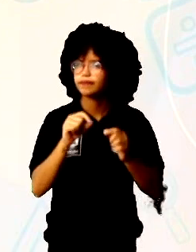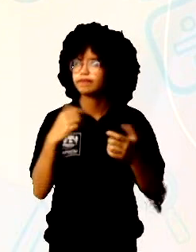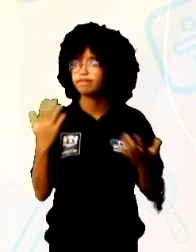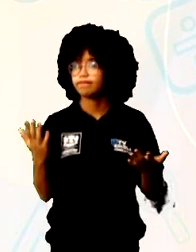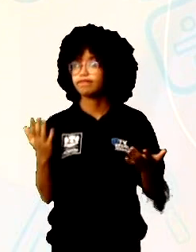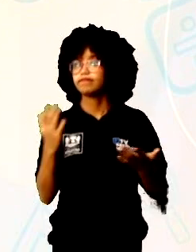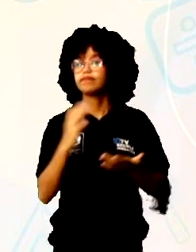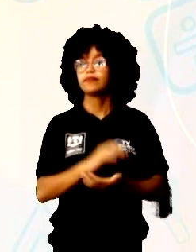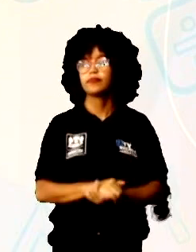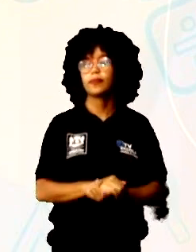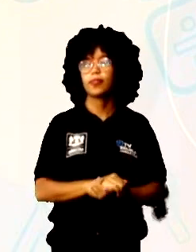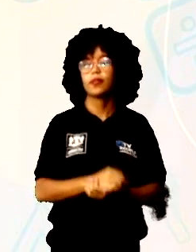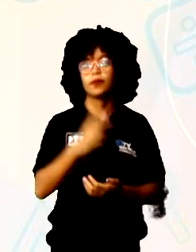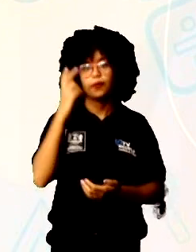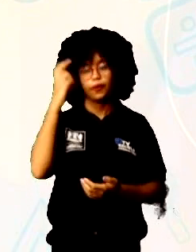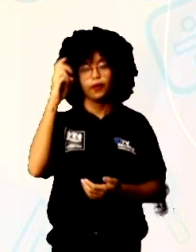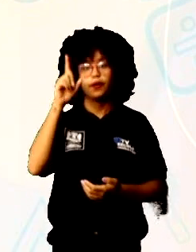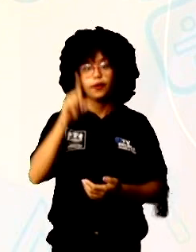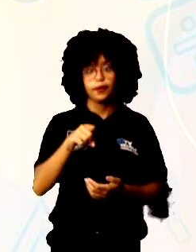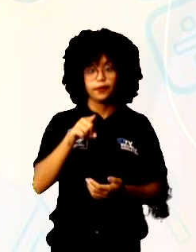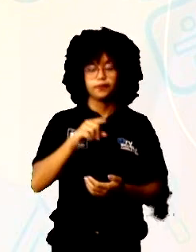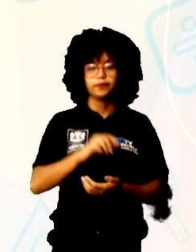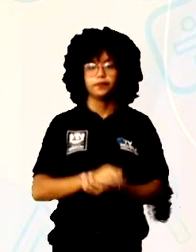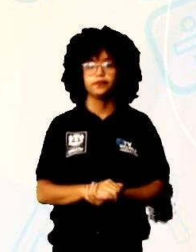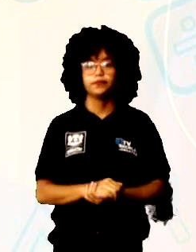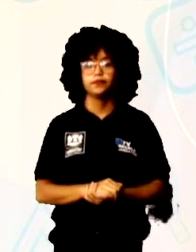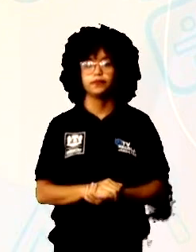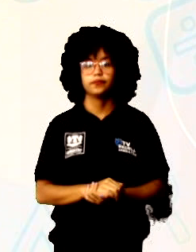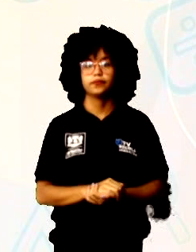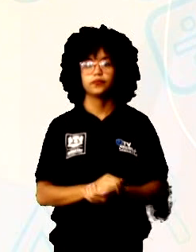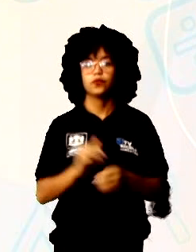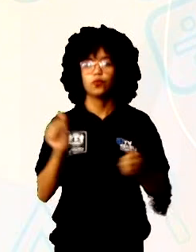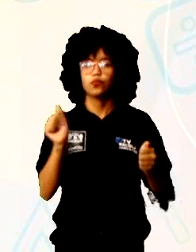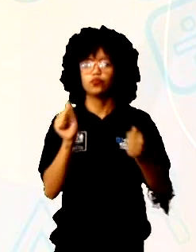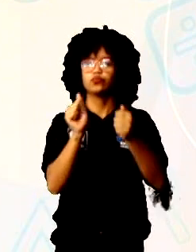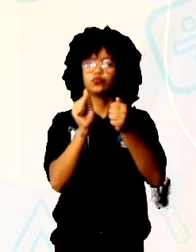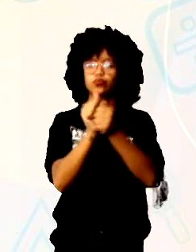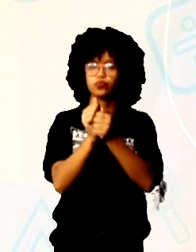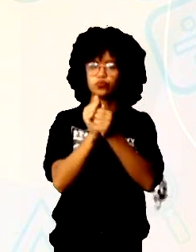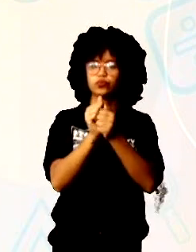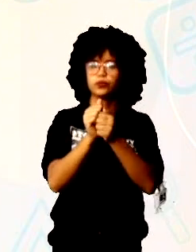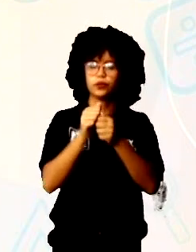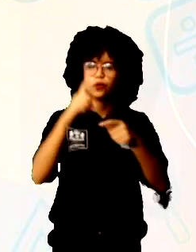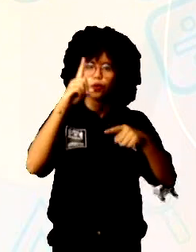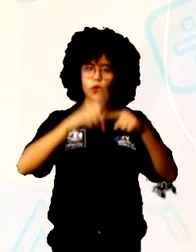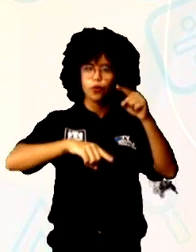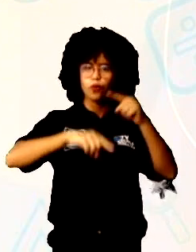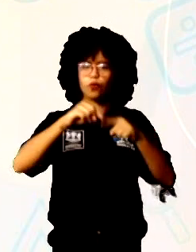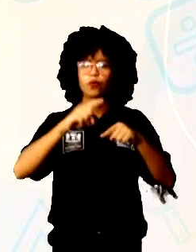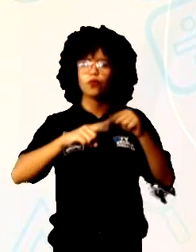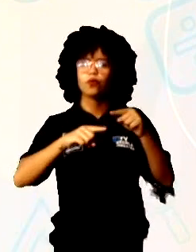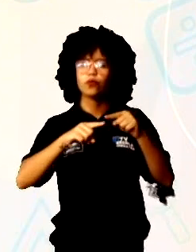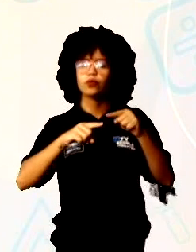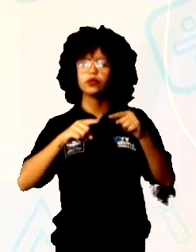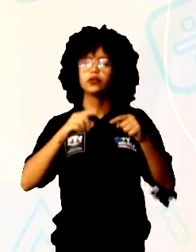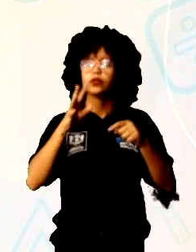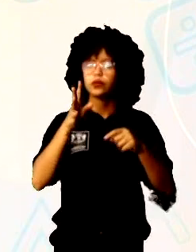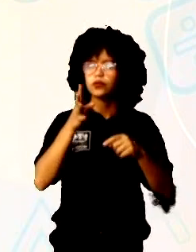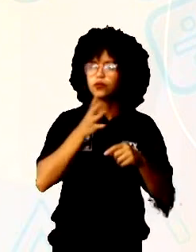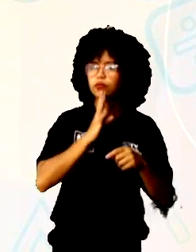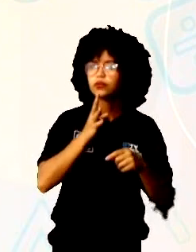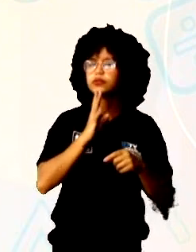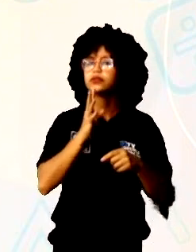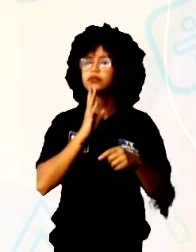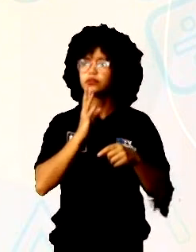um patrimônio é o seguinte o patrimônio é um conjunto de bens que foram reconhecidos como